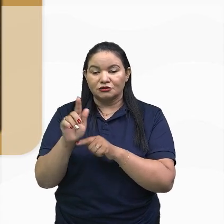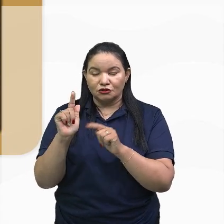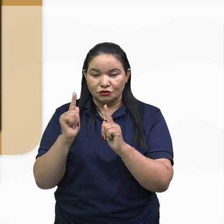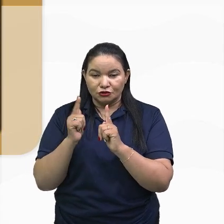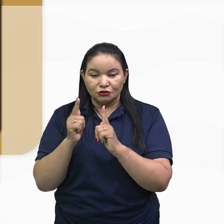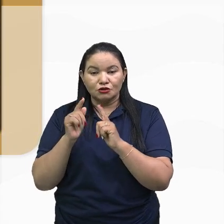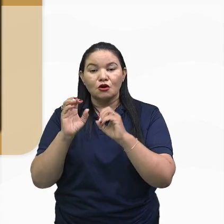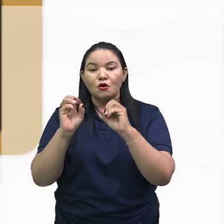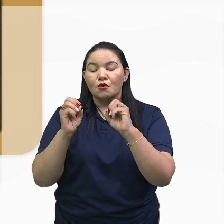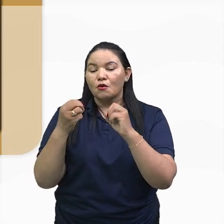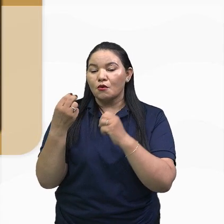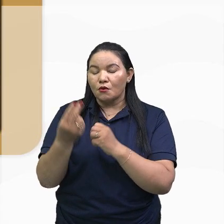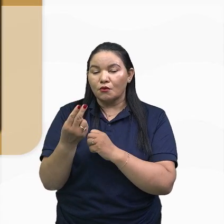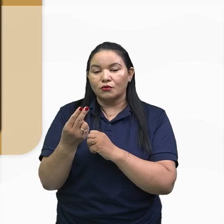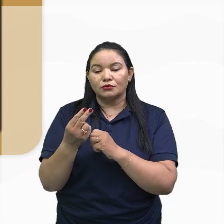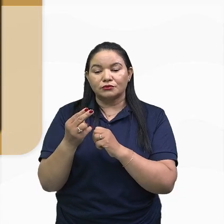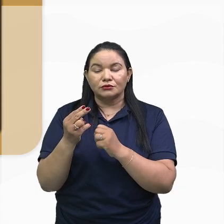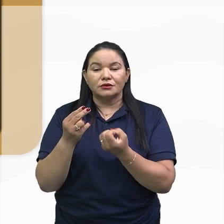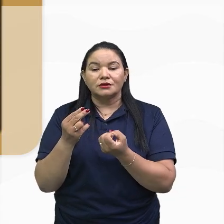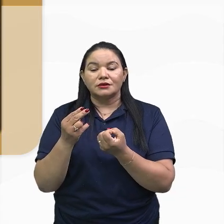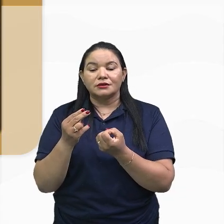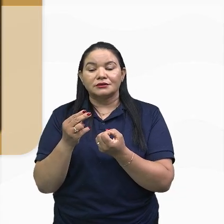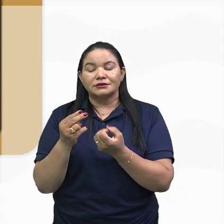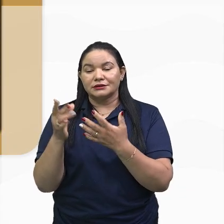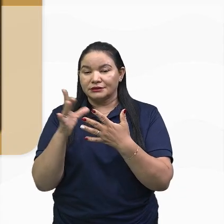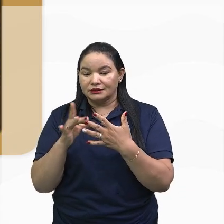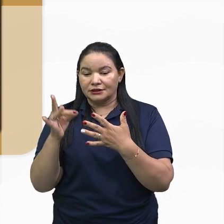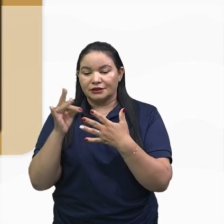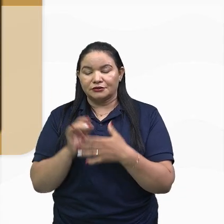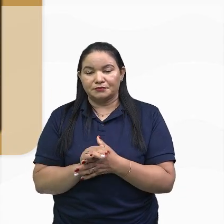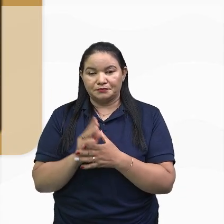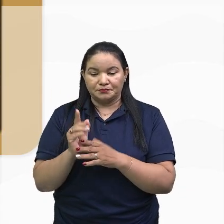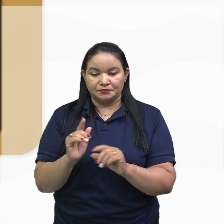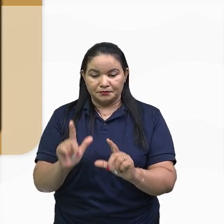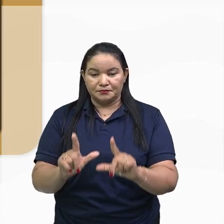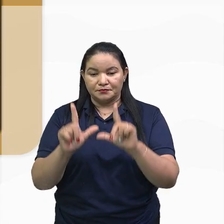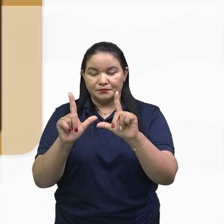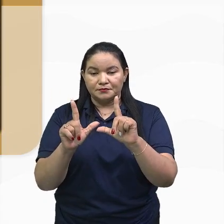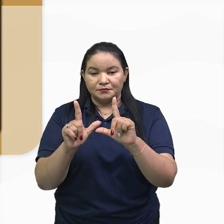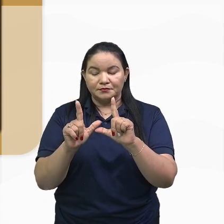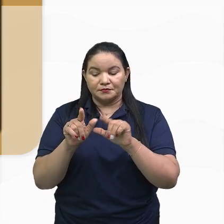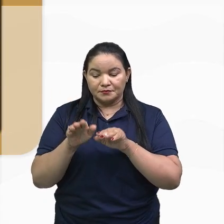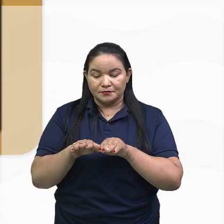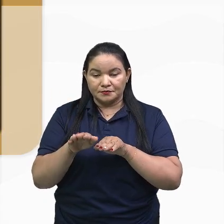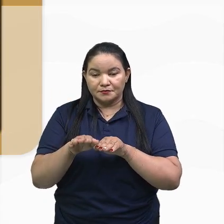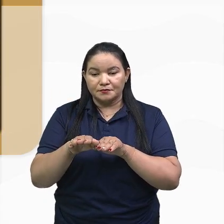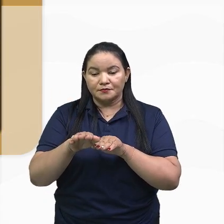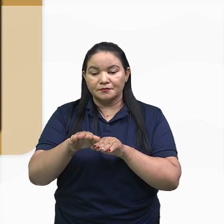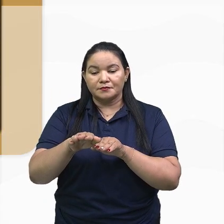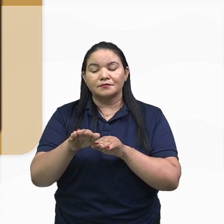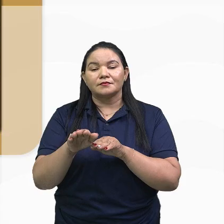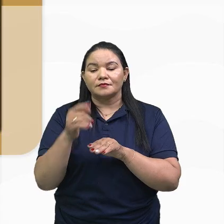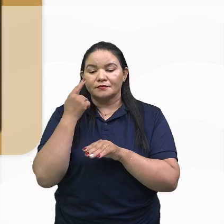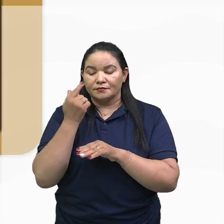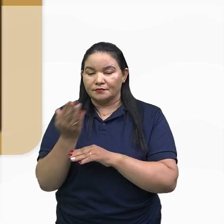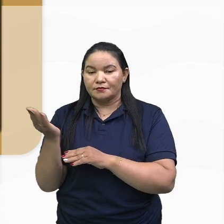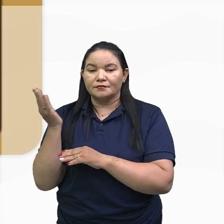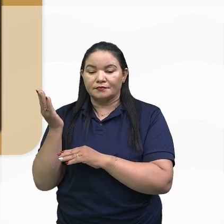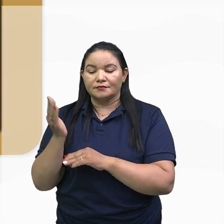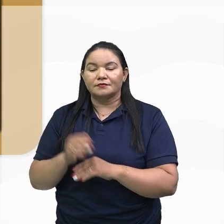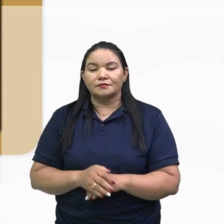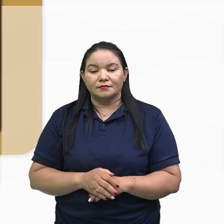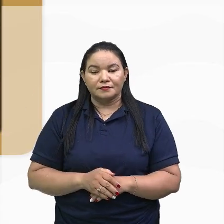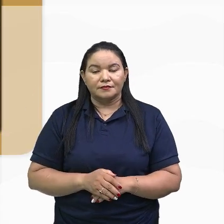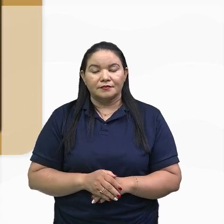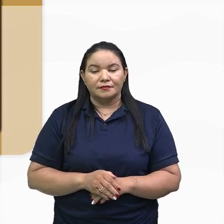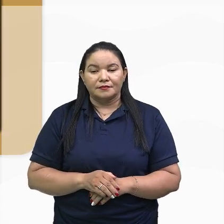ou sinais. Aí temos como exemplo a placa de trânsito, né? Então, está falando aí de